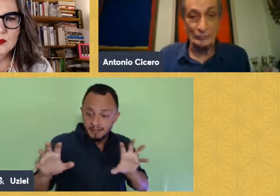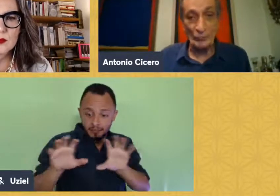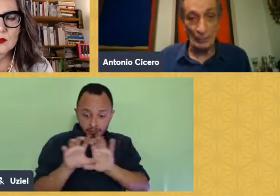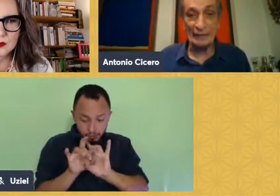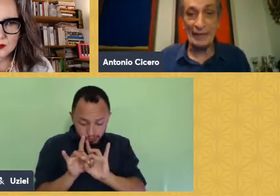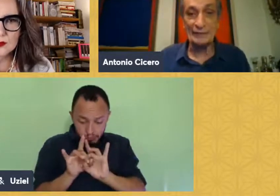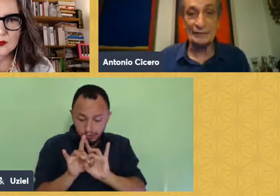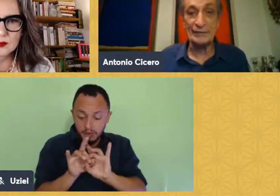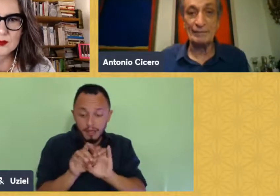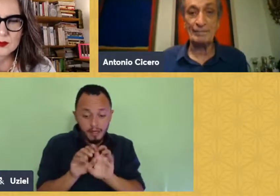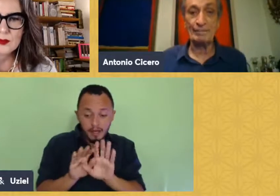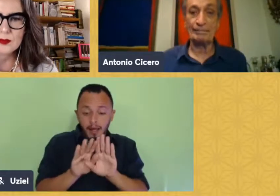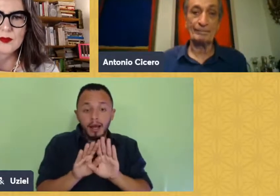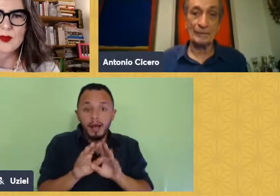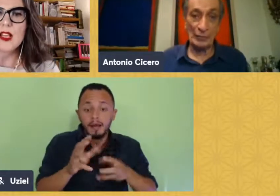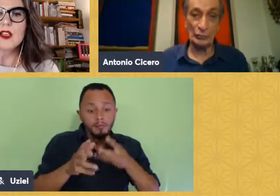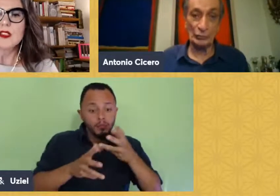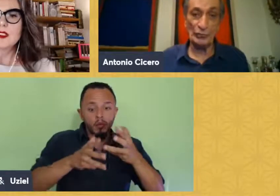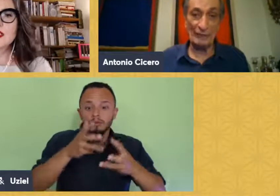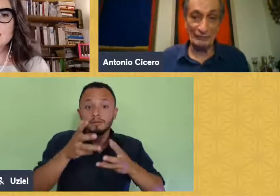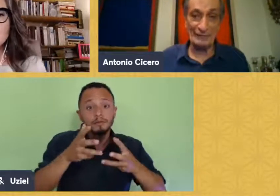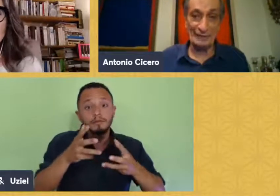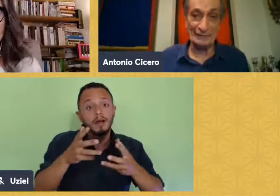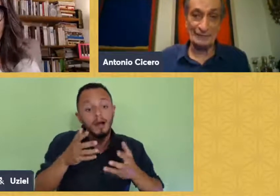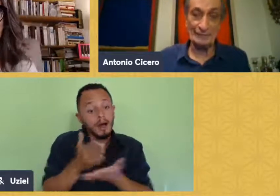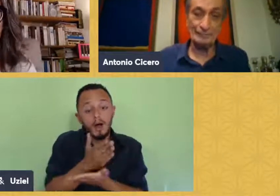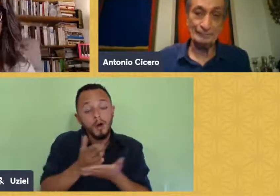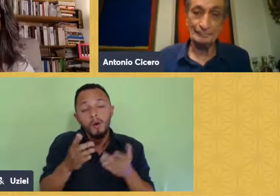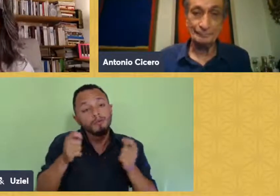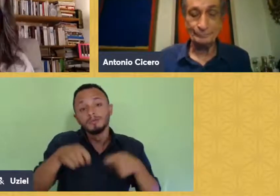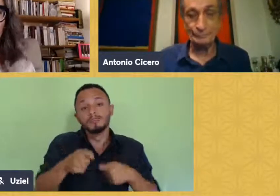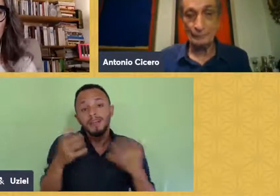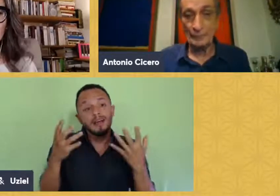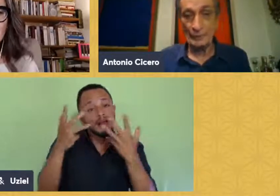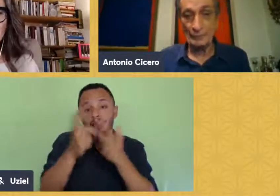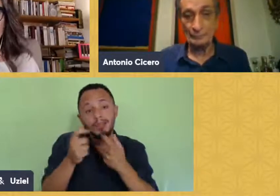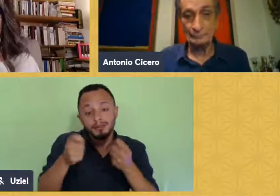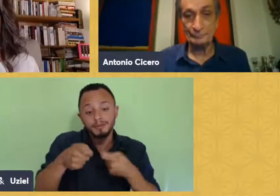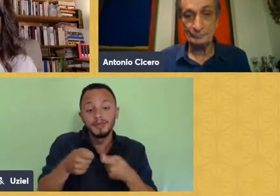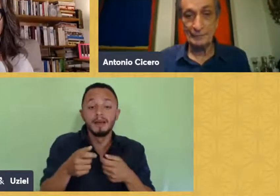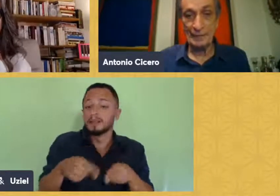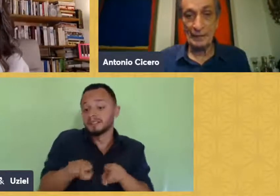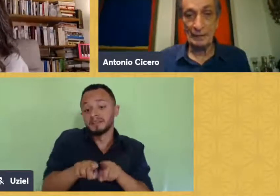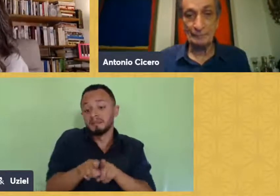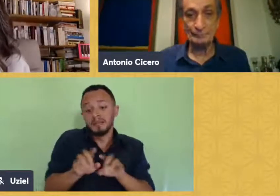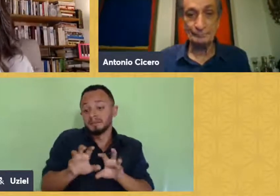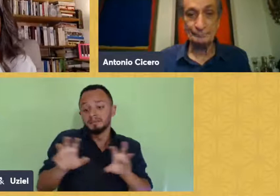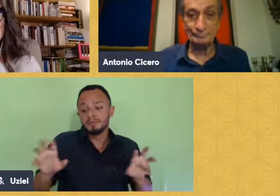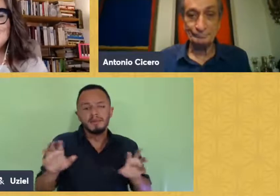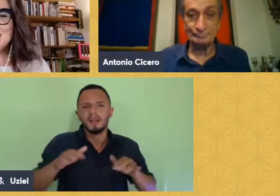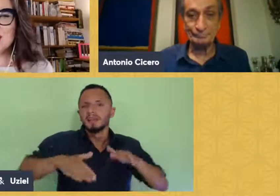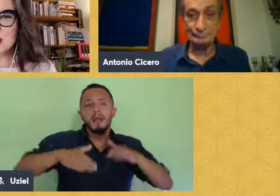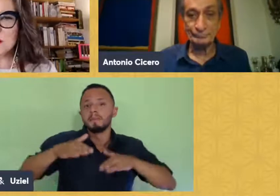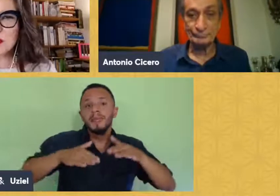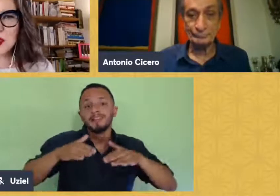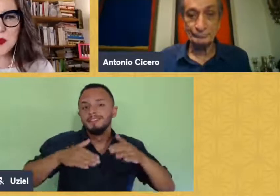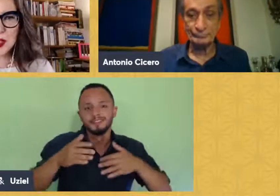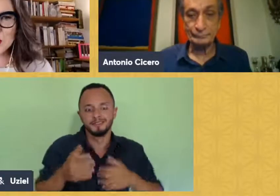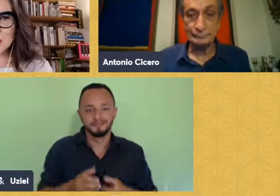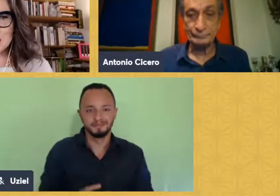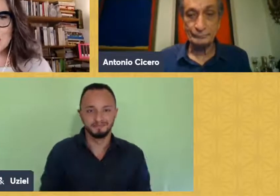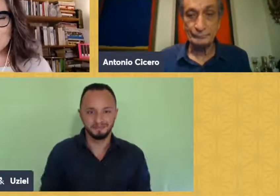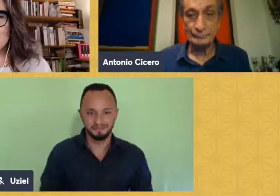são complicadas, né? É tudo uma vida é assim. Tudo da vida é assim. Cícero, temos